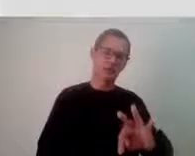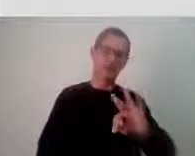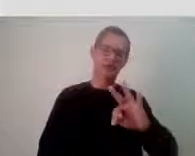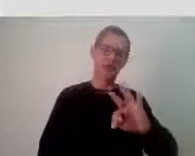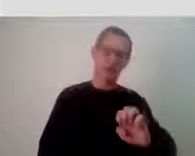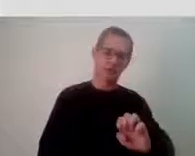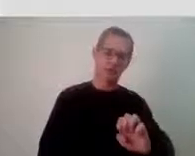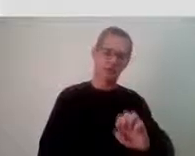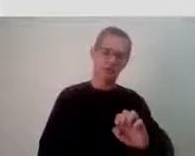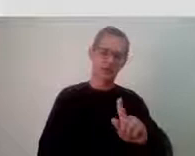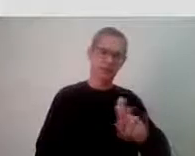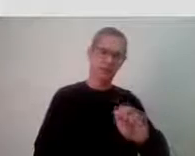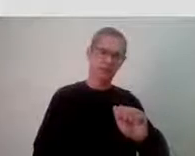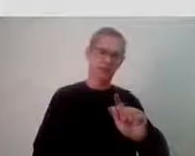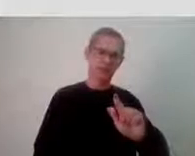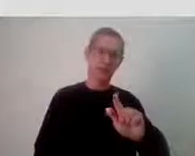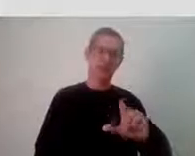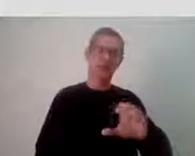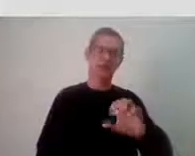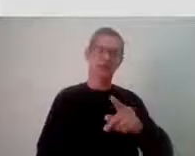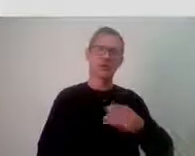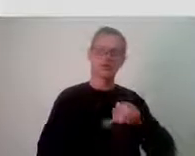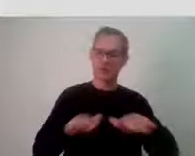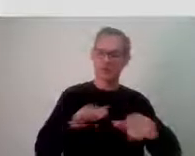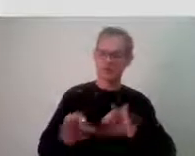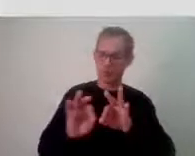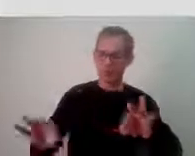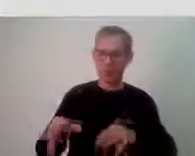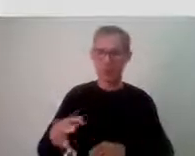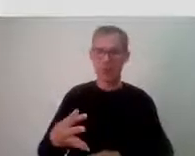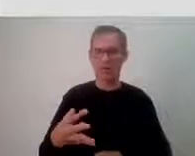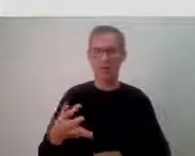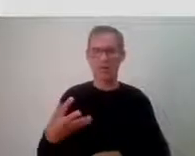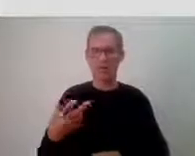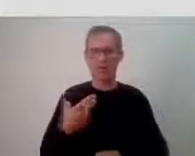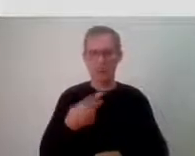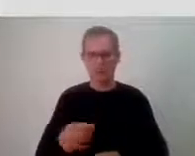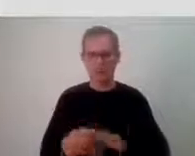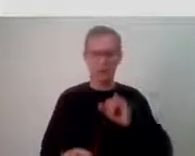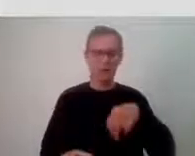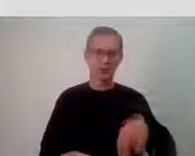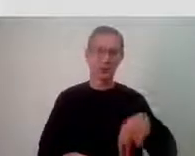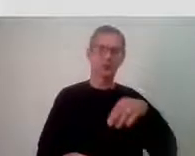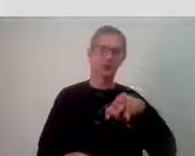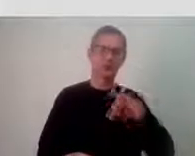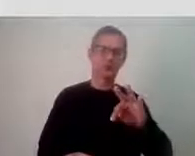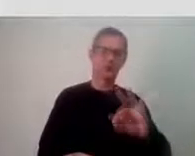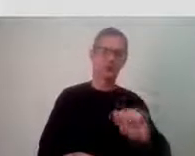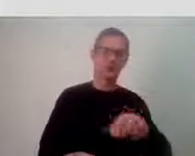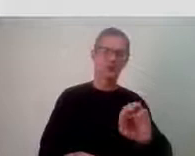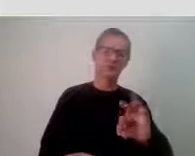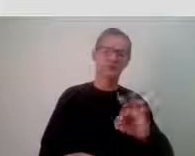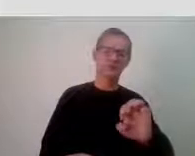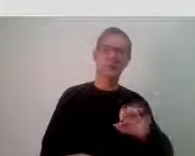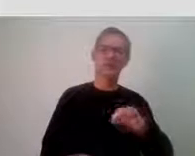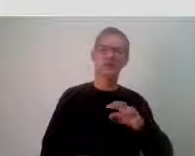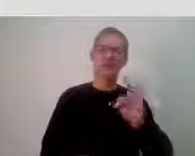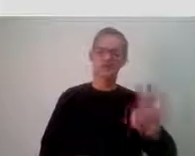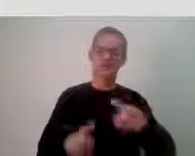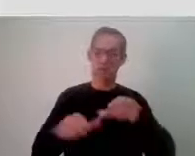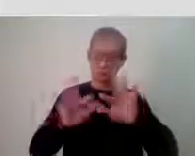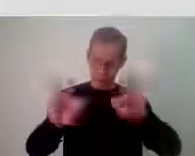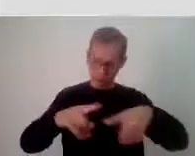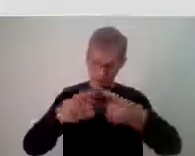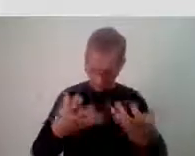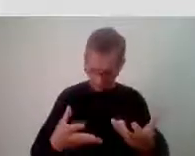corpo move-se ao longo de uma reta de tal forma que a sua velocidade no instante t é dada por essa fórmula, por essa função.